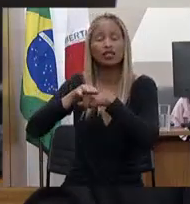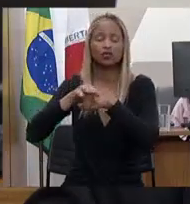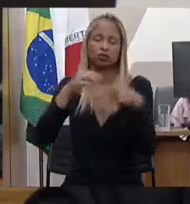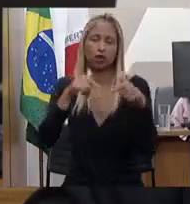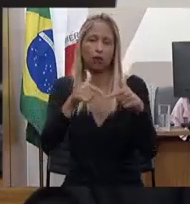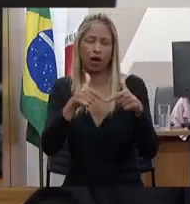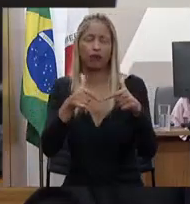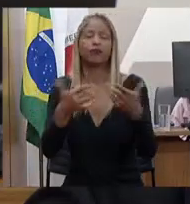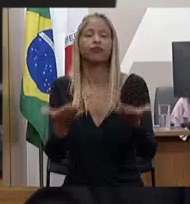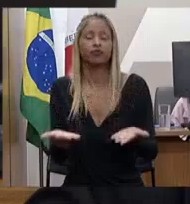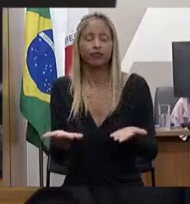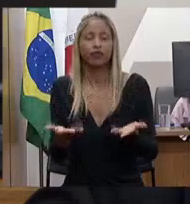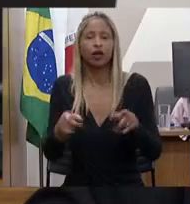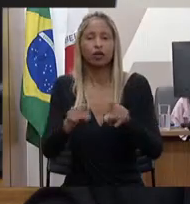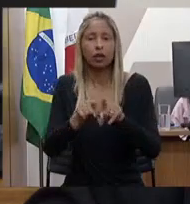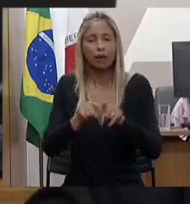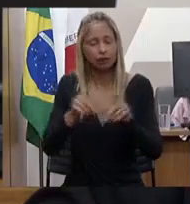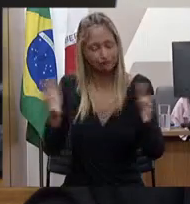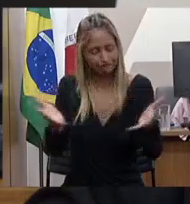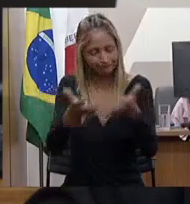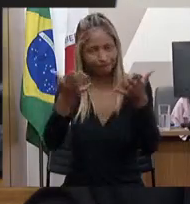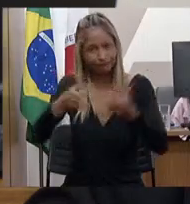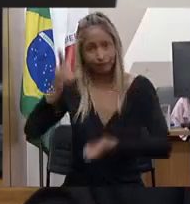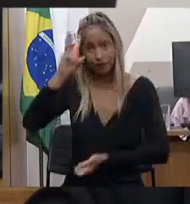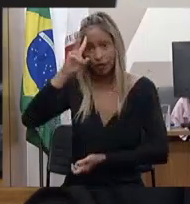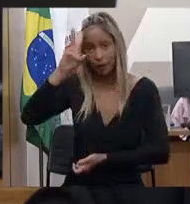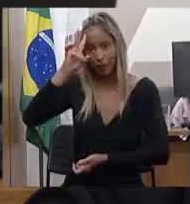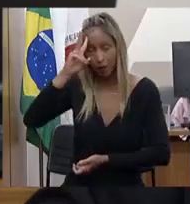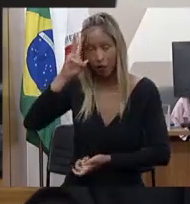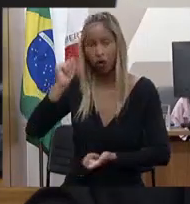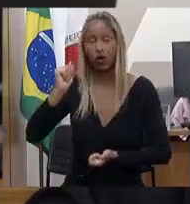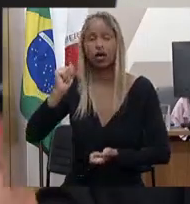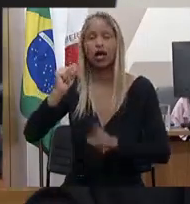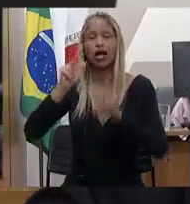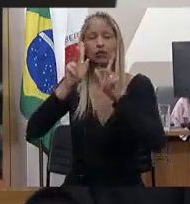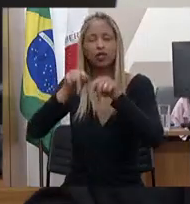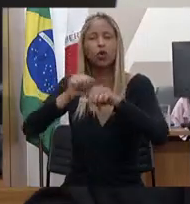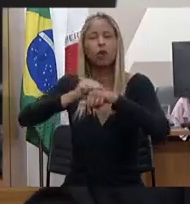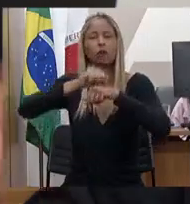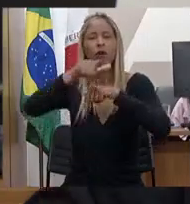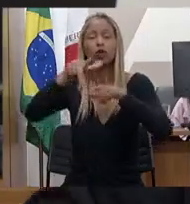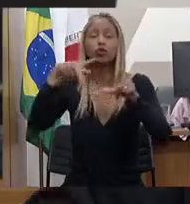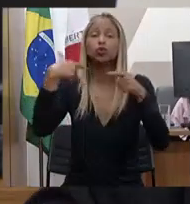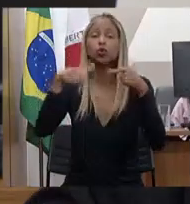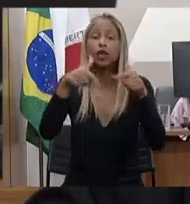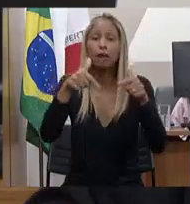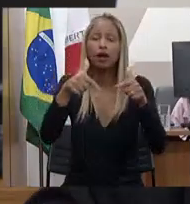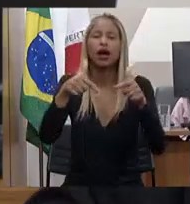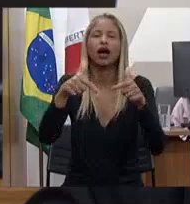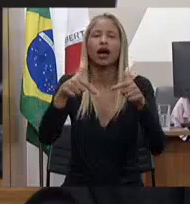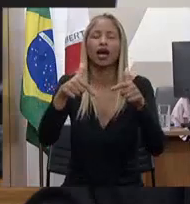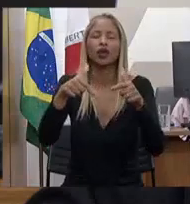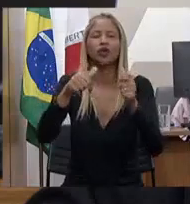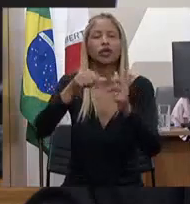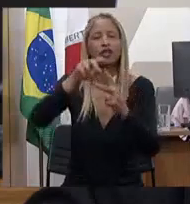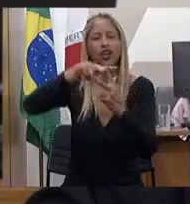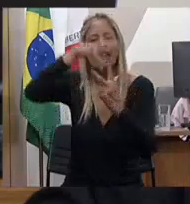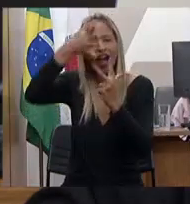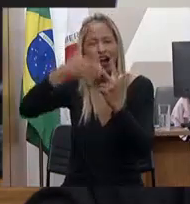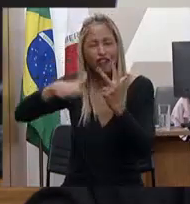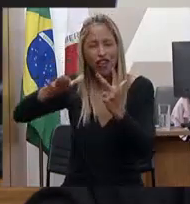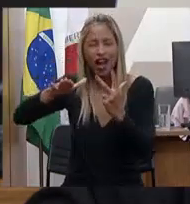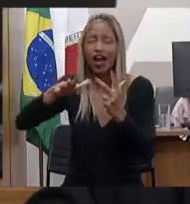aqui a minha homenagem em memória a todas as vítimas do acidente de trabalho que foi um crime da Vale com